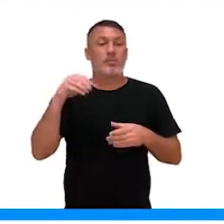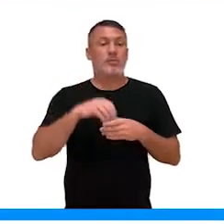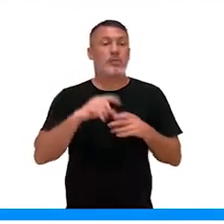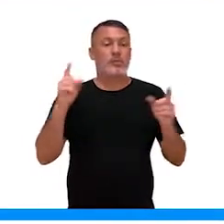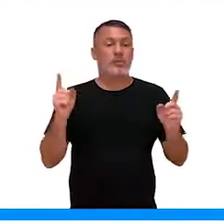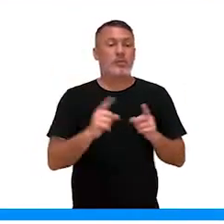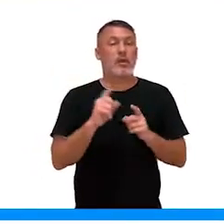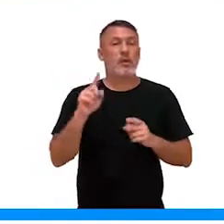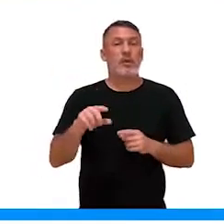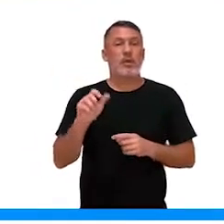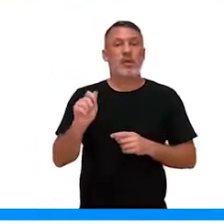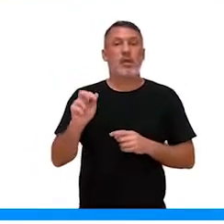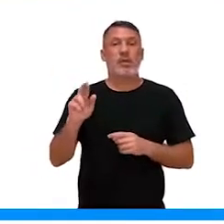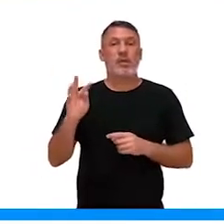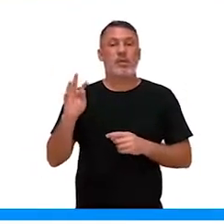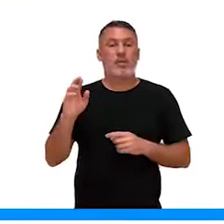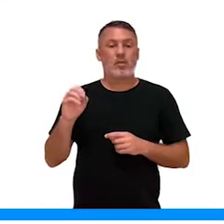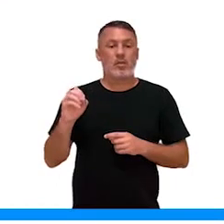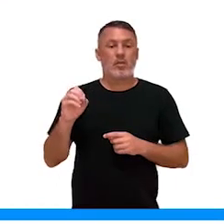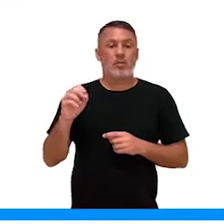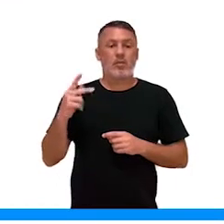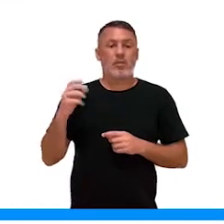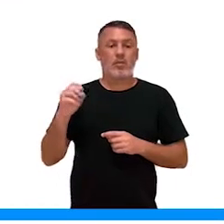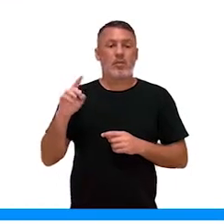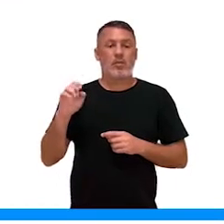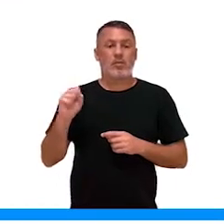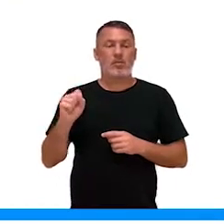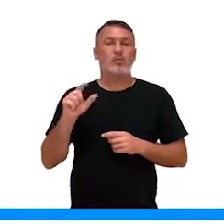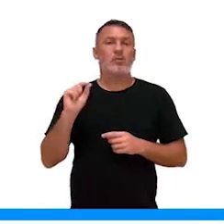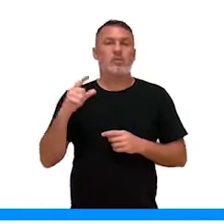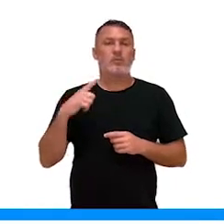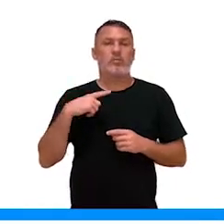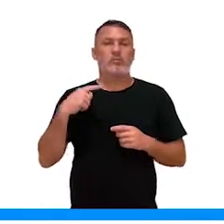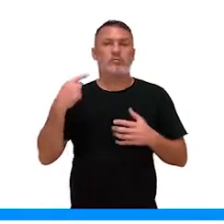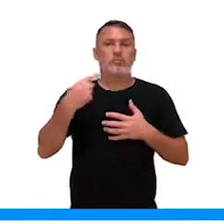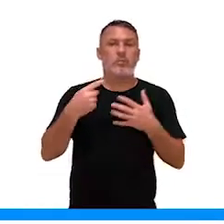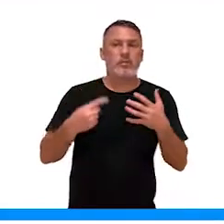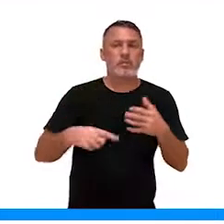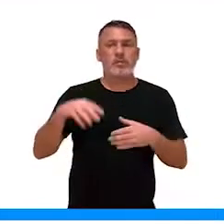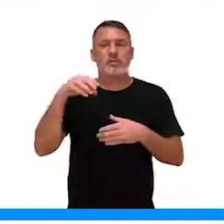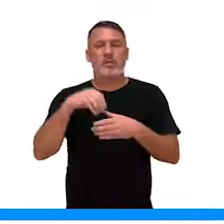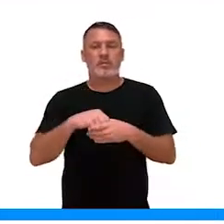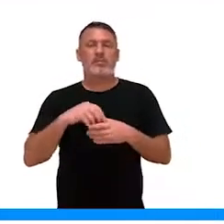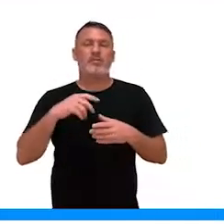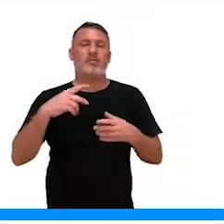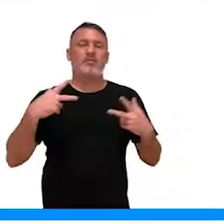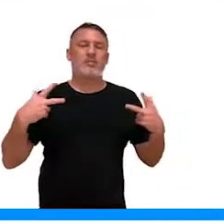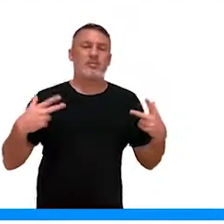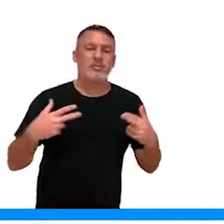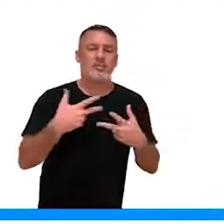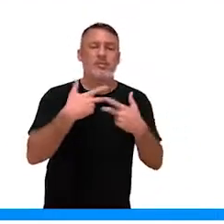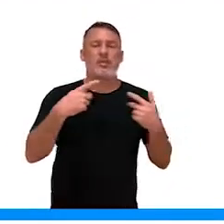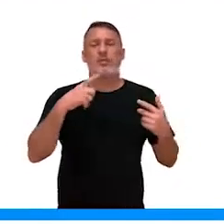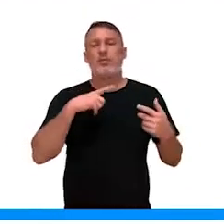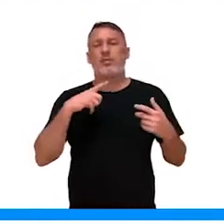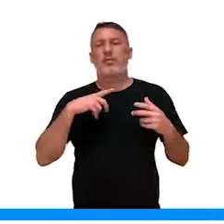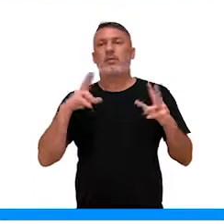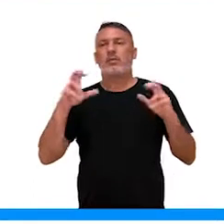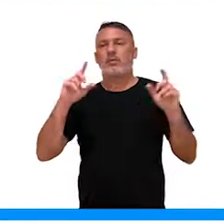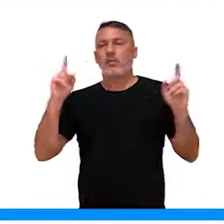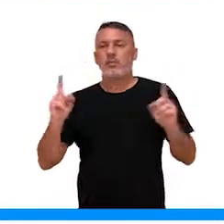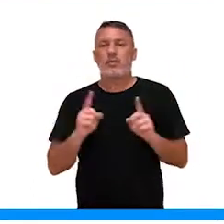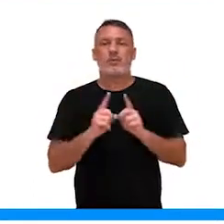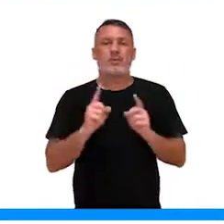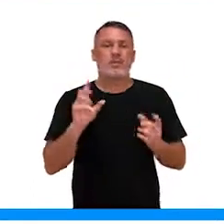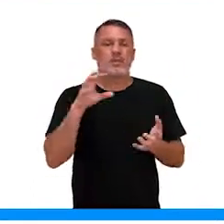são aqueles encontrados nos artrópodes, Nos insetos, nos crustáceos. Eles têm uma quantidade de vitelo que